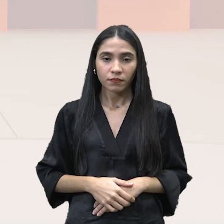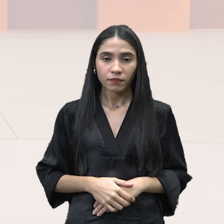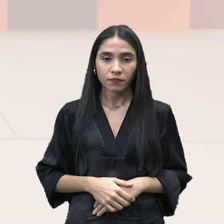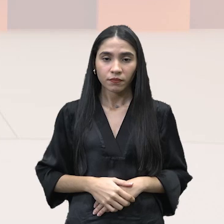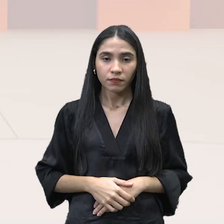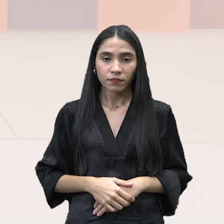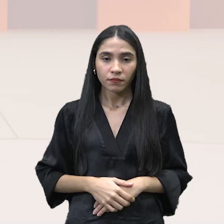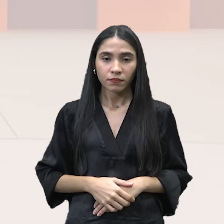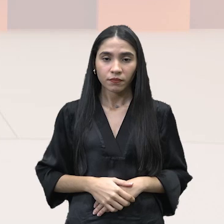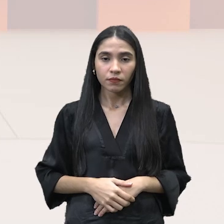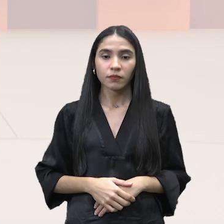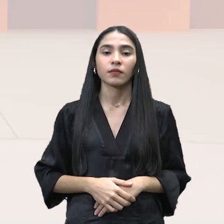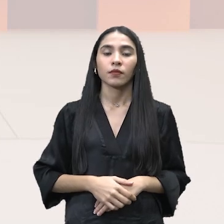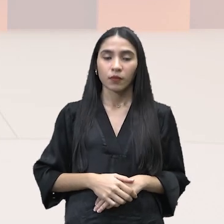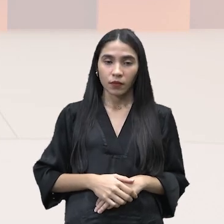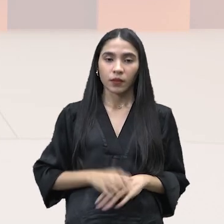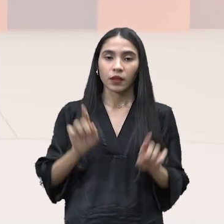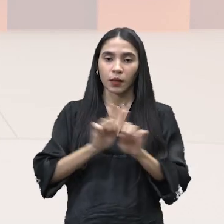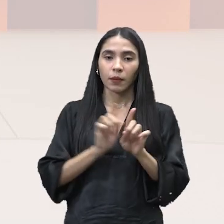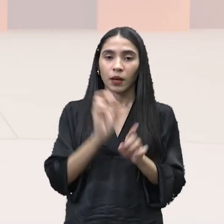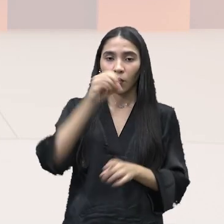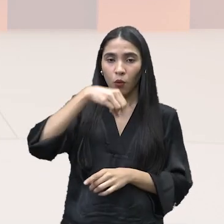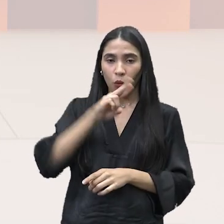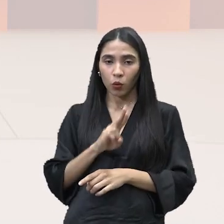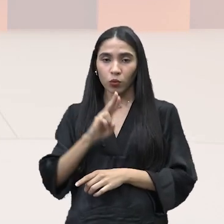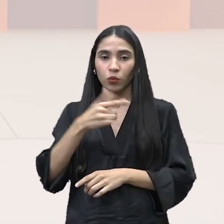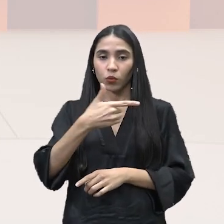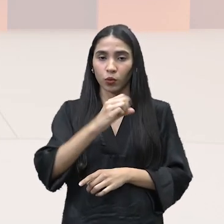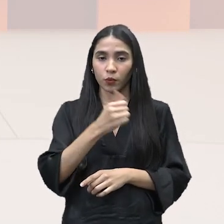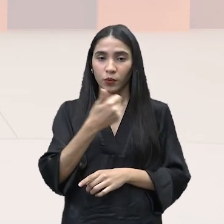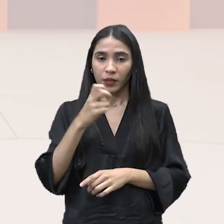Tivemos a Organização das Nações Unidas em